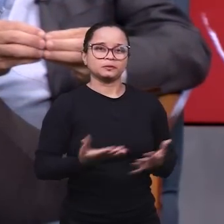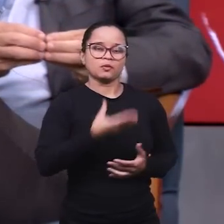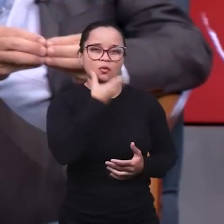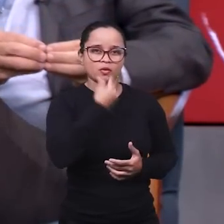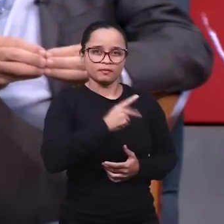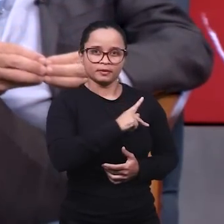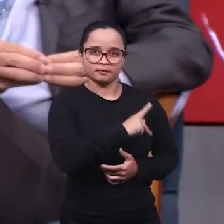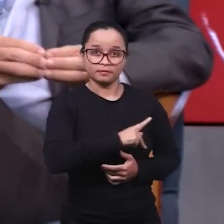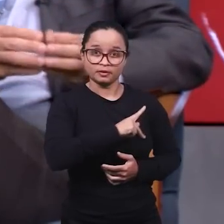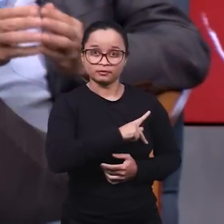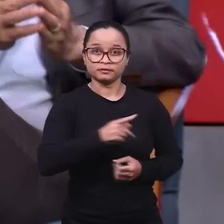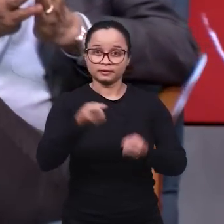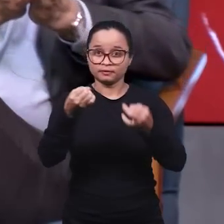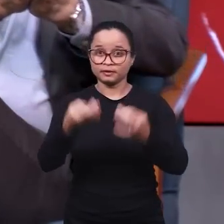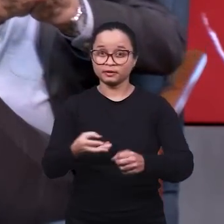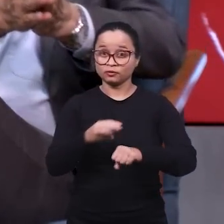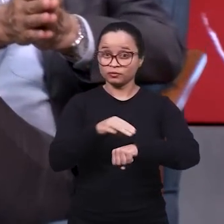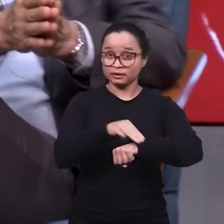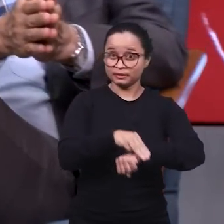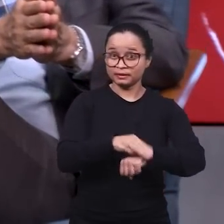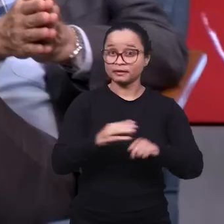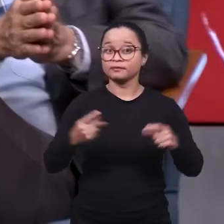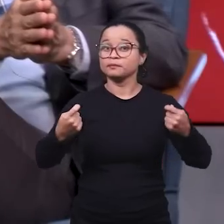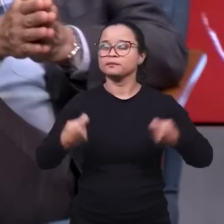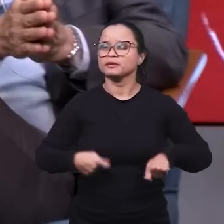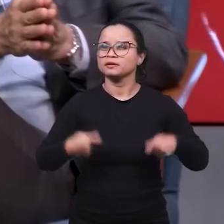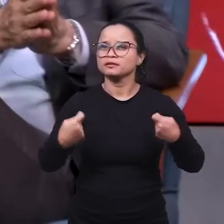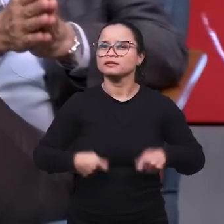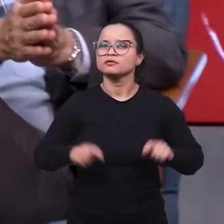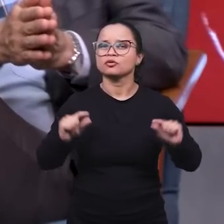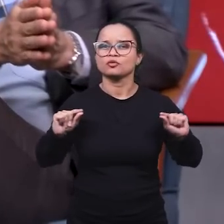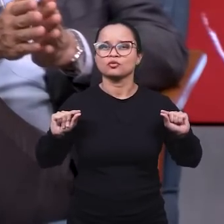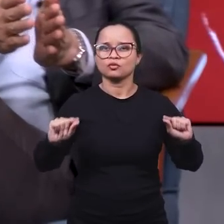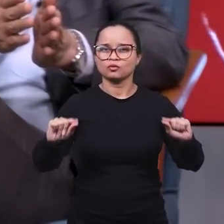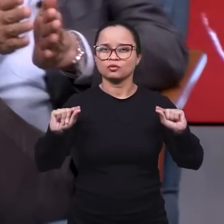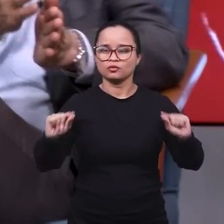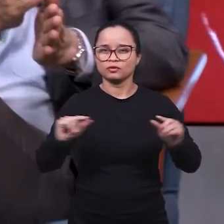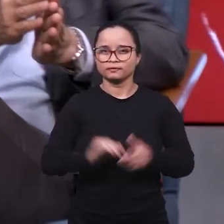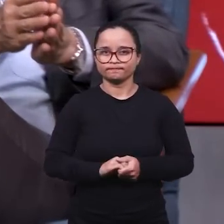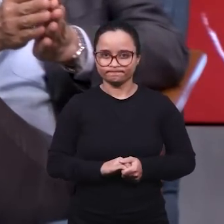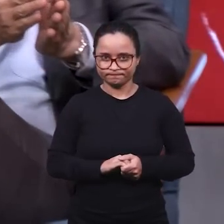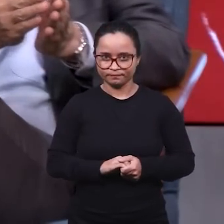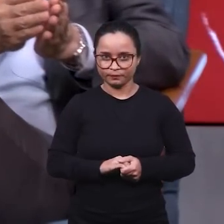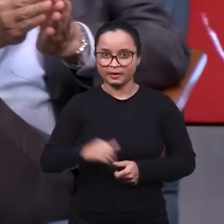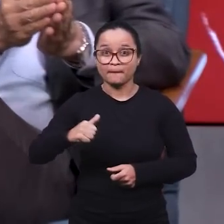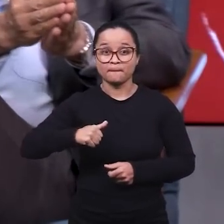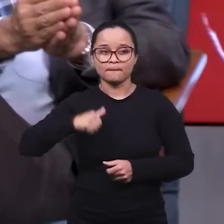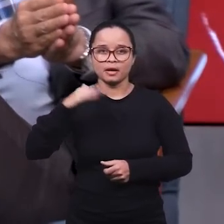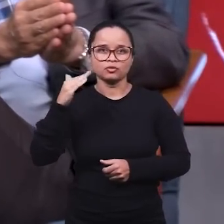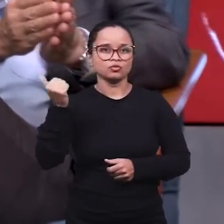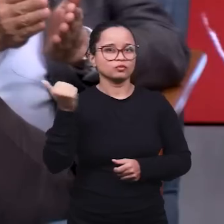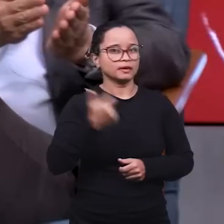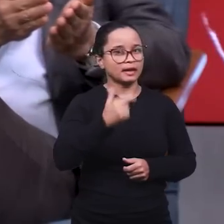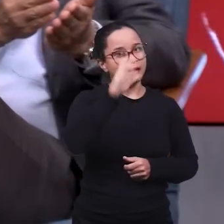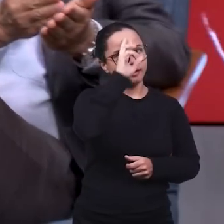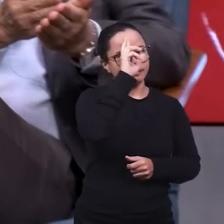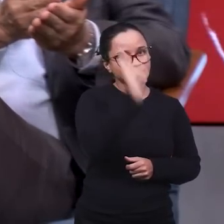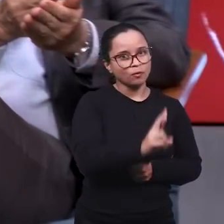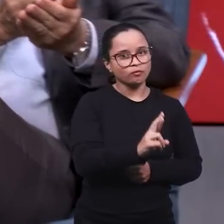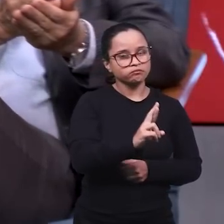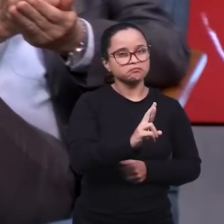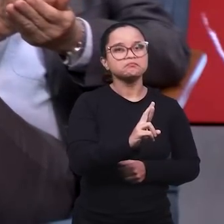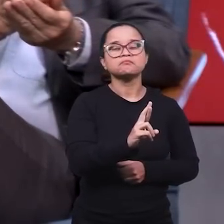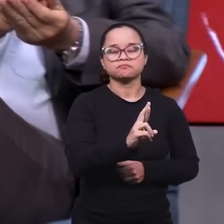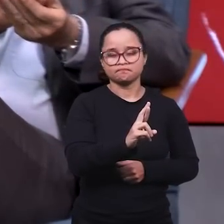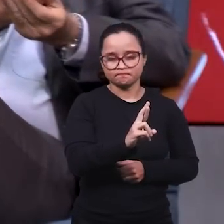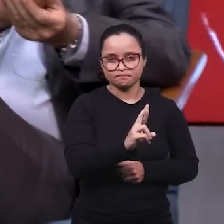o ministério precisa ser além da letra. Ou seja, como é isso? Ele